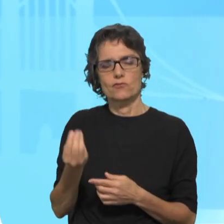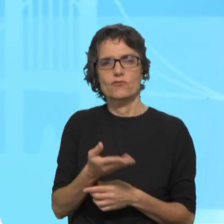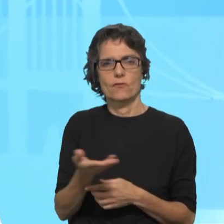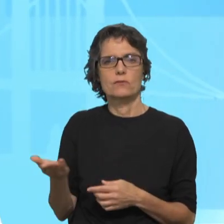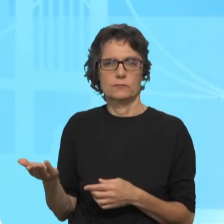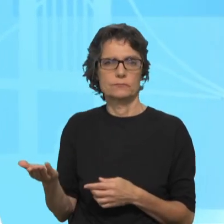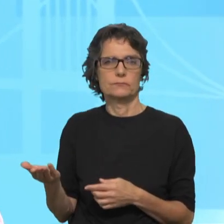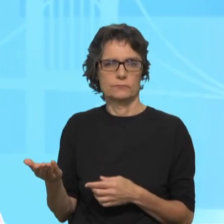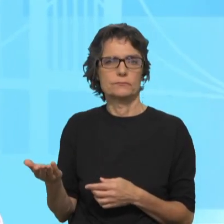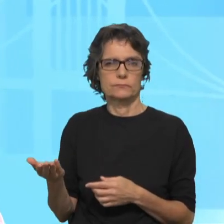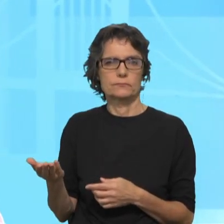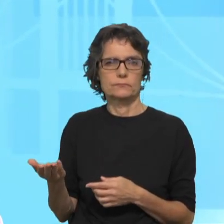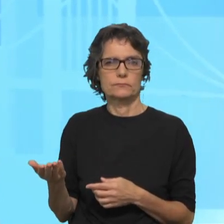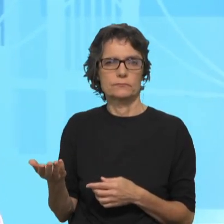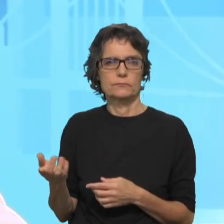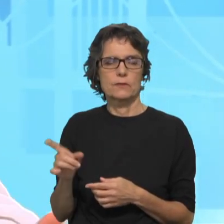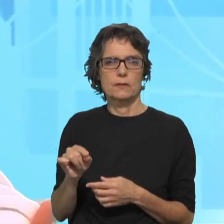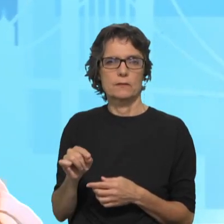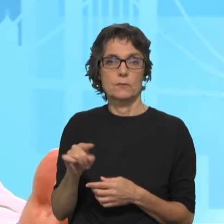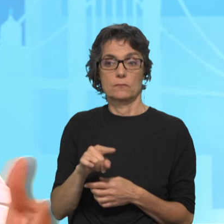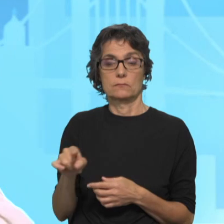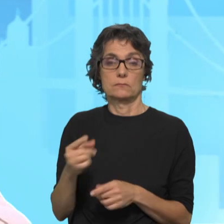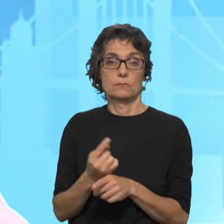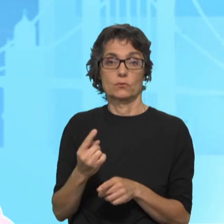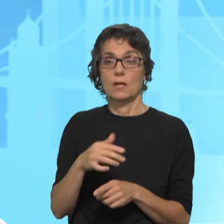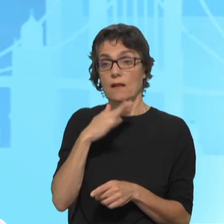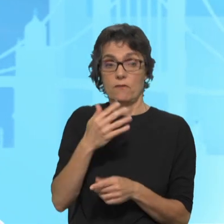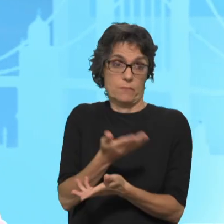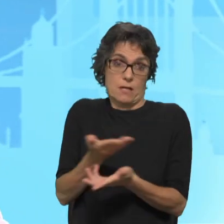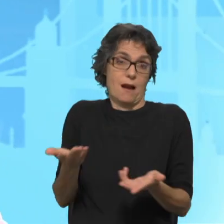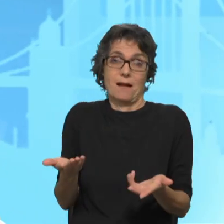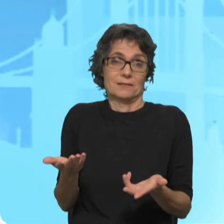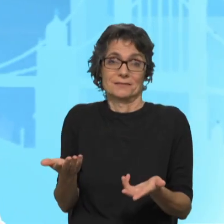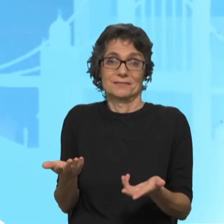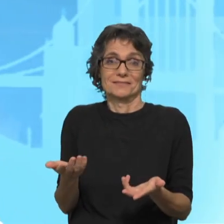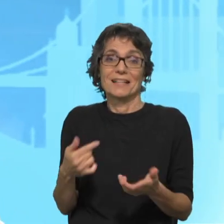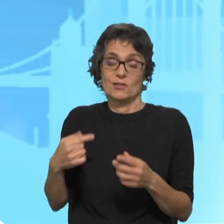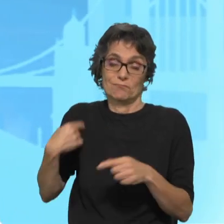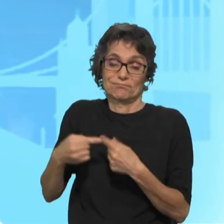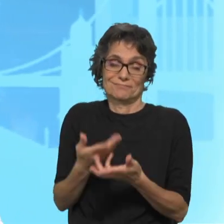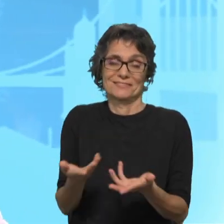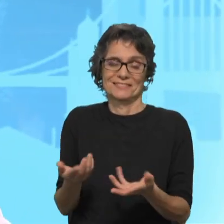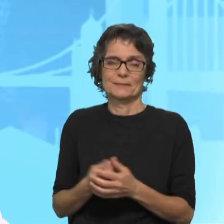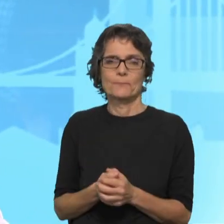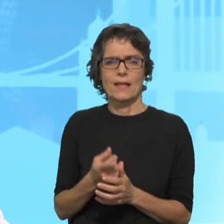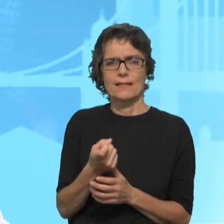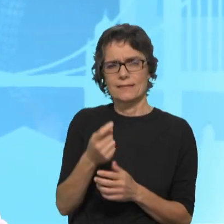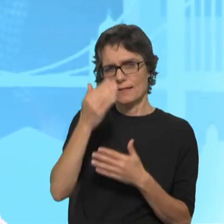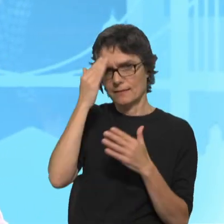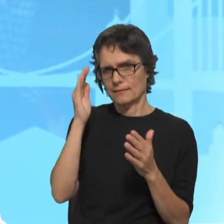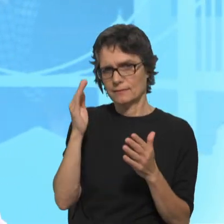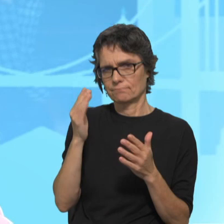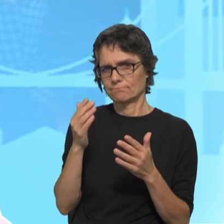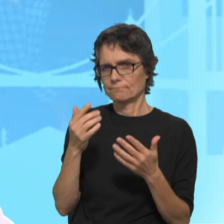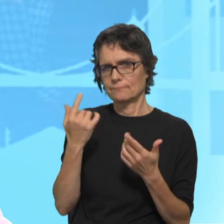na juventude atual, até porque está presente nas famílias, e isso transmite-se para os jovens. É preciso abrir. É preciso abrir